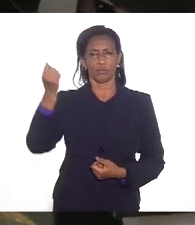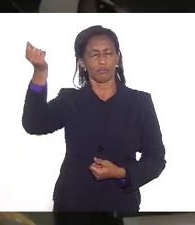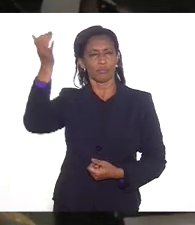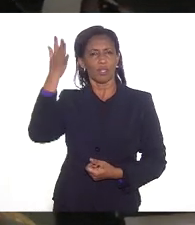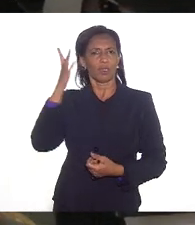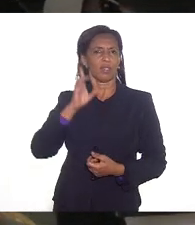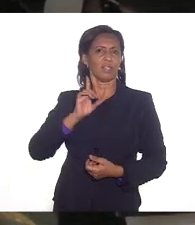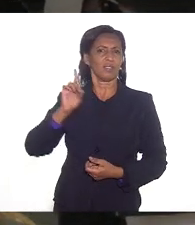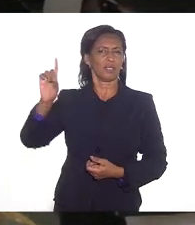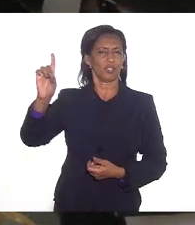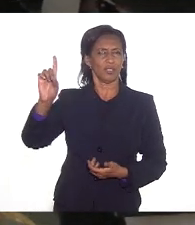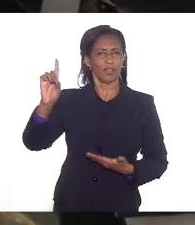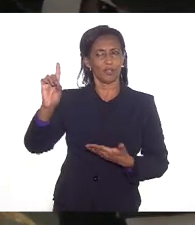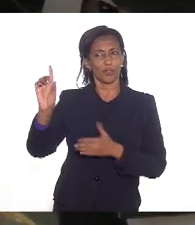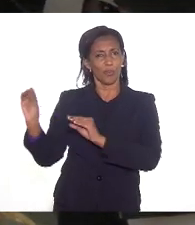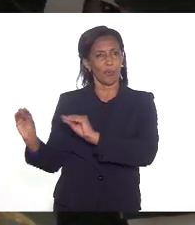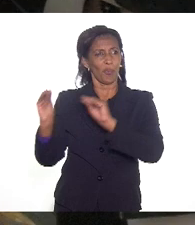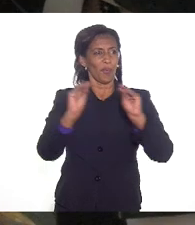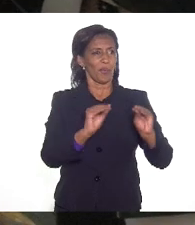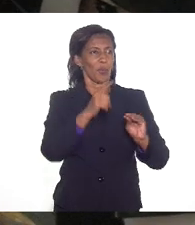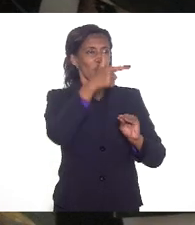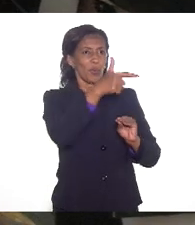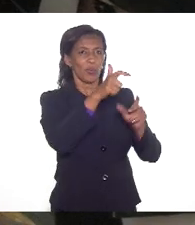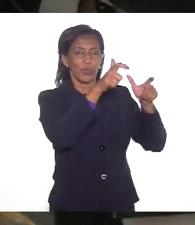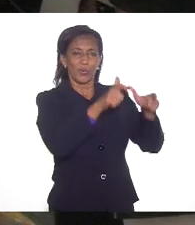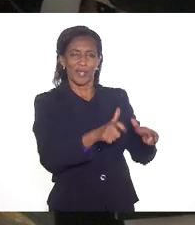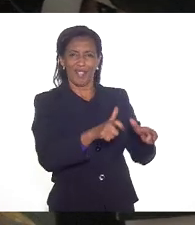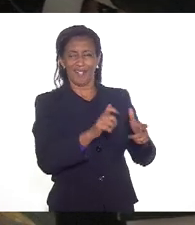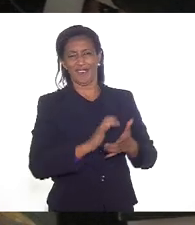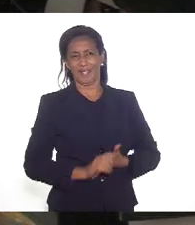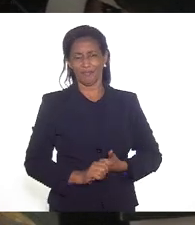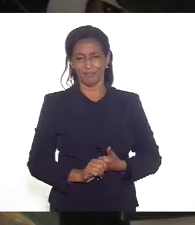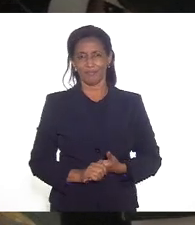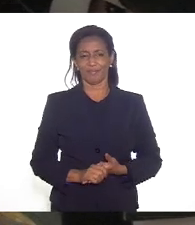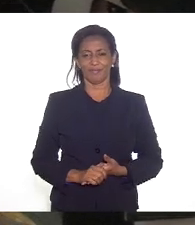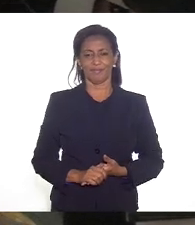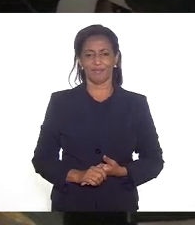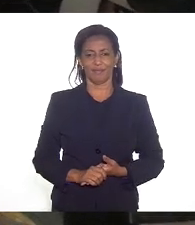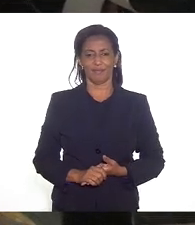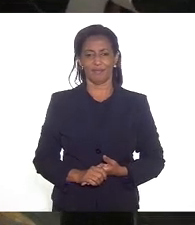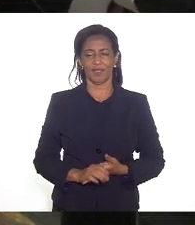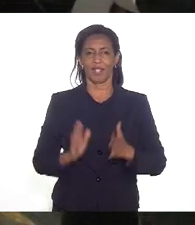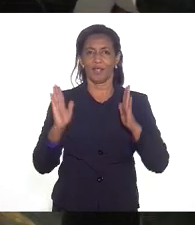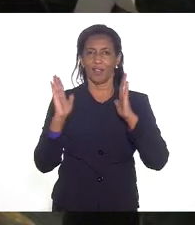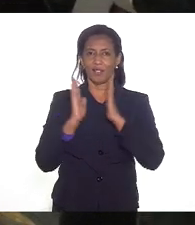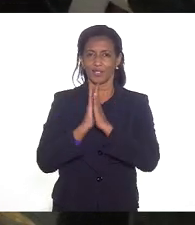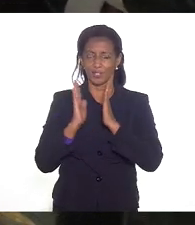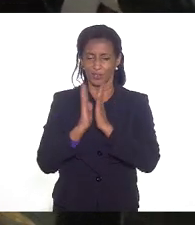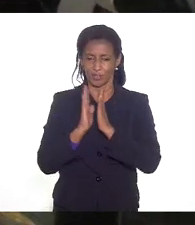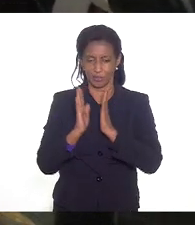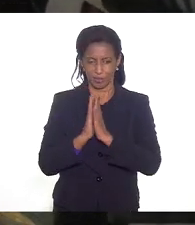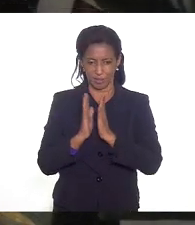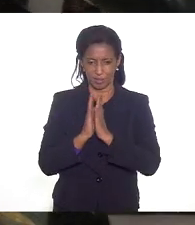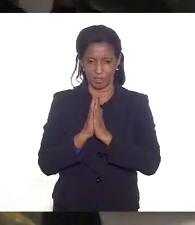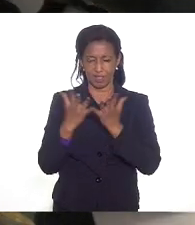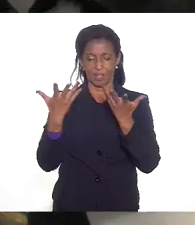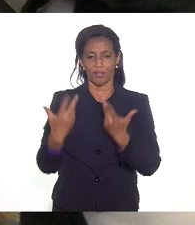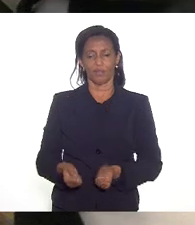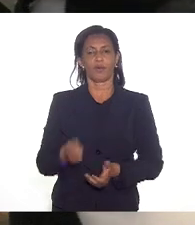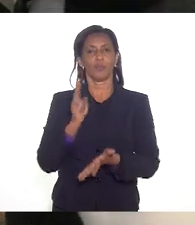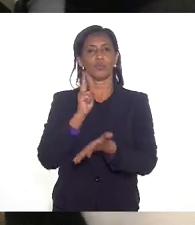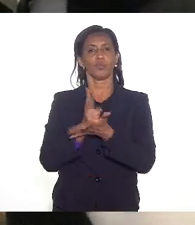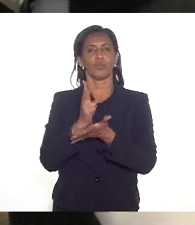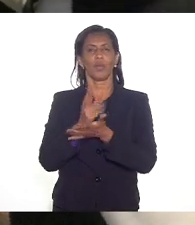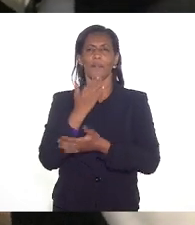para outro canto desse dessa cidade nas nossas orações vamos